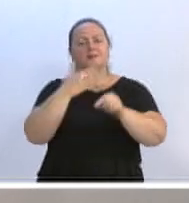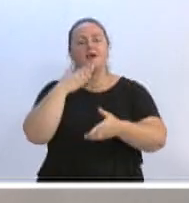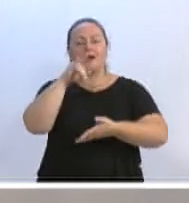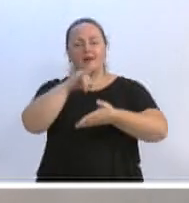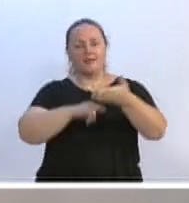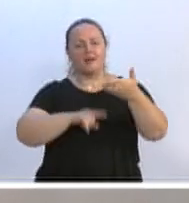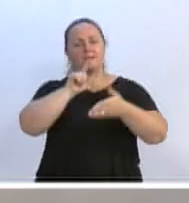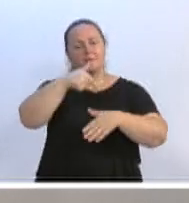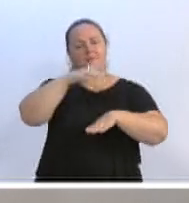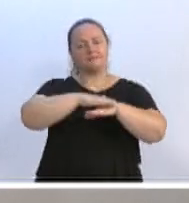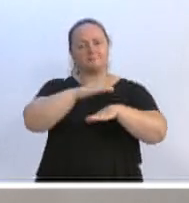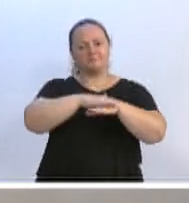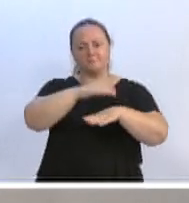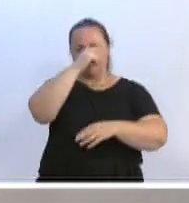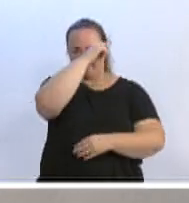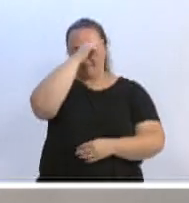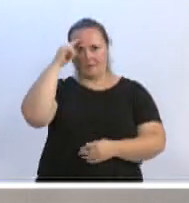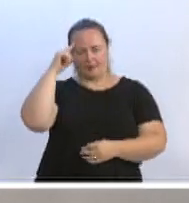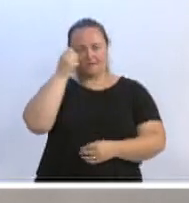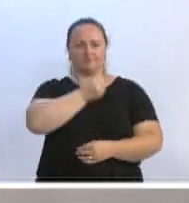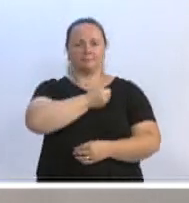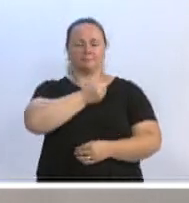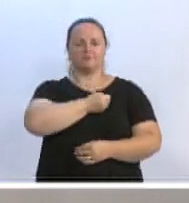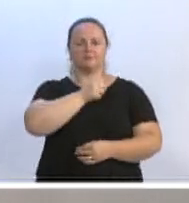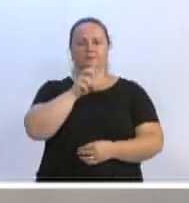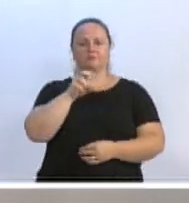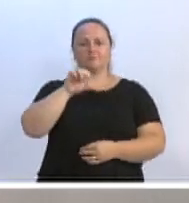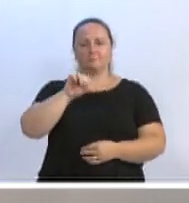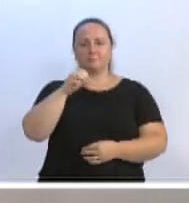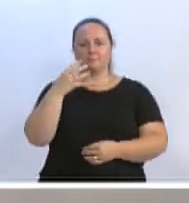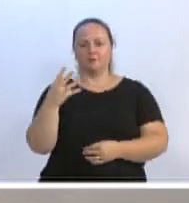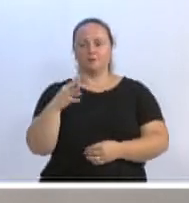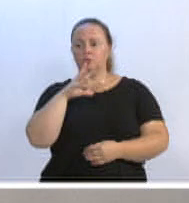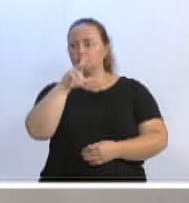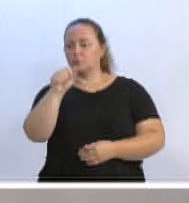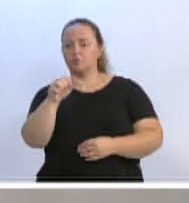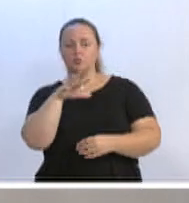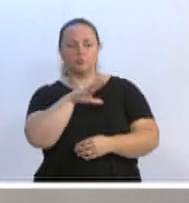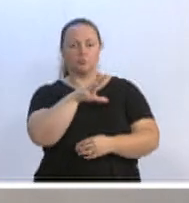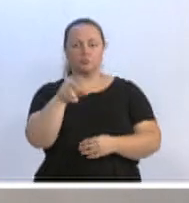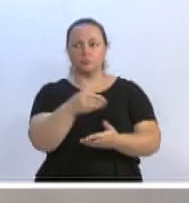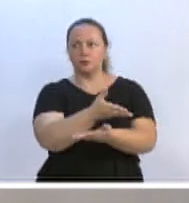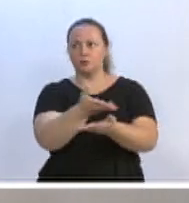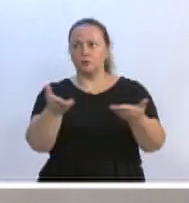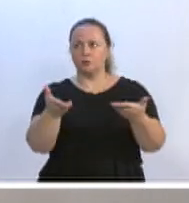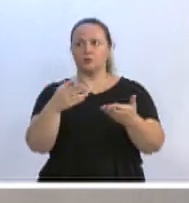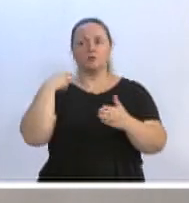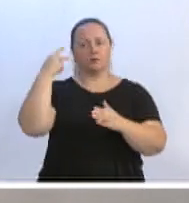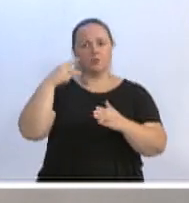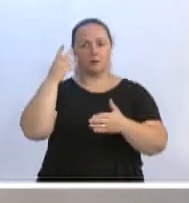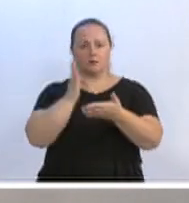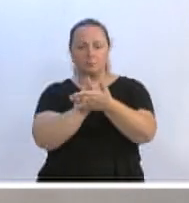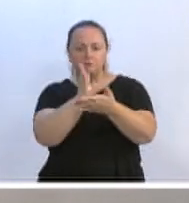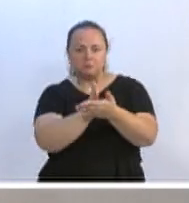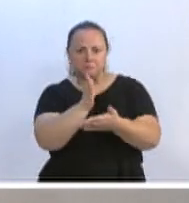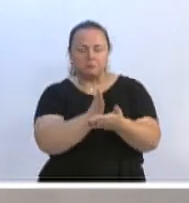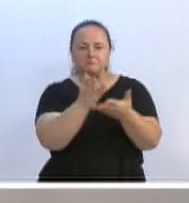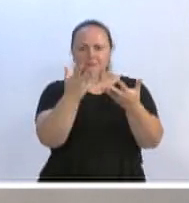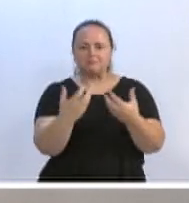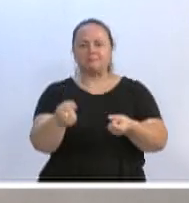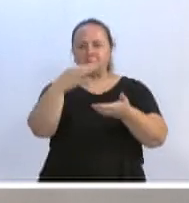número 594 de 2018, foi aprovada por todos os demais membros desta Casa